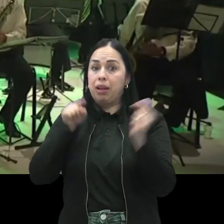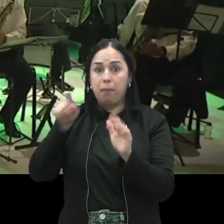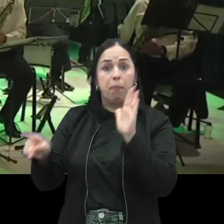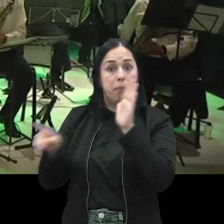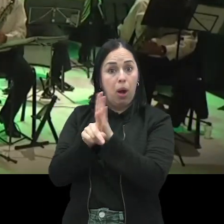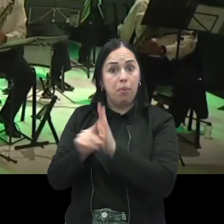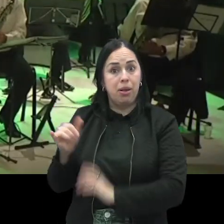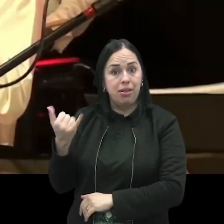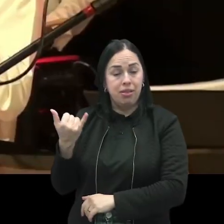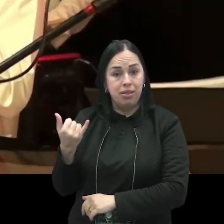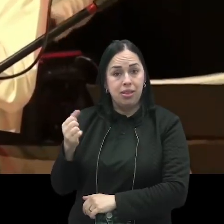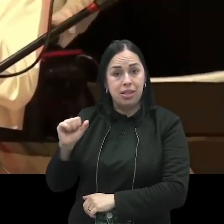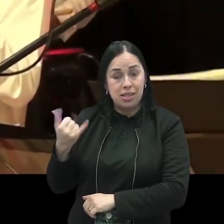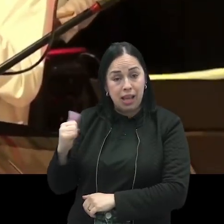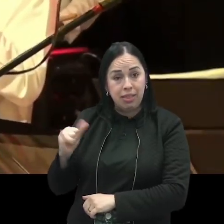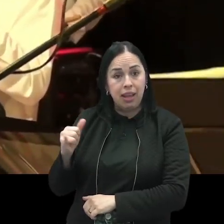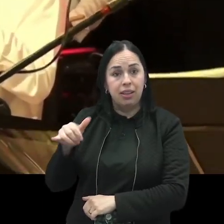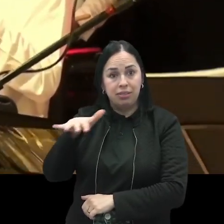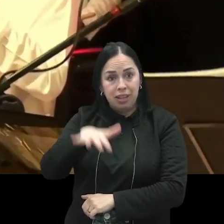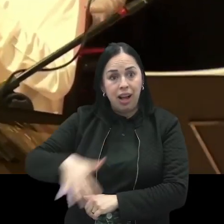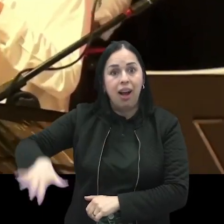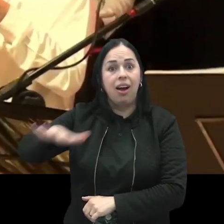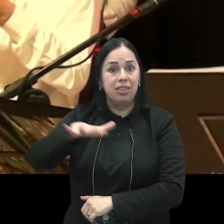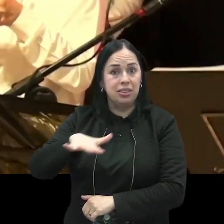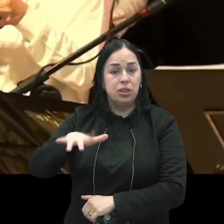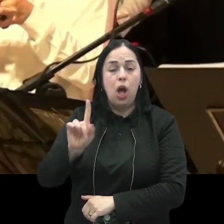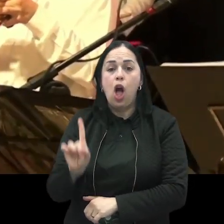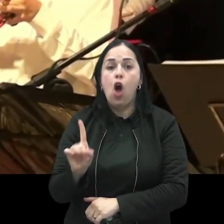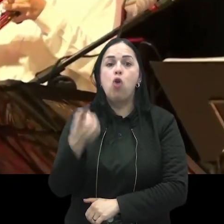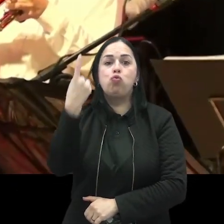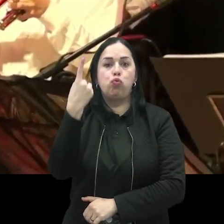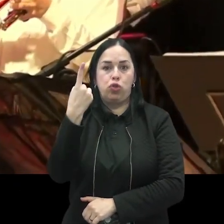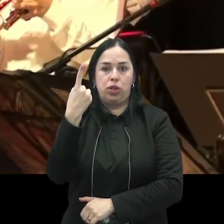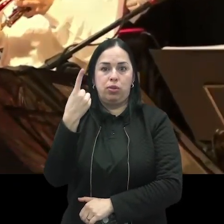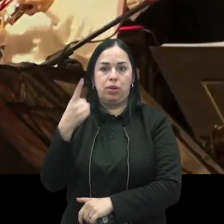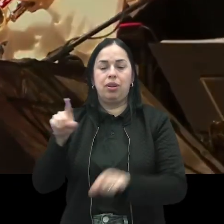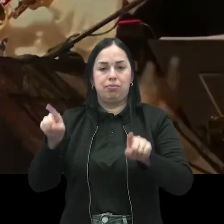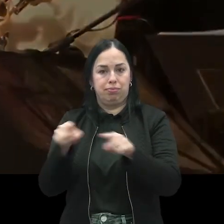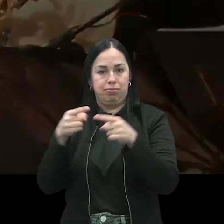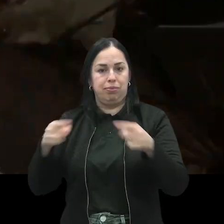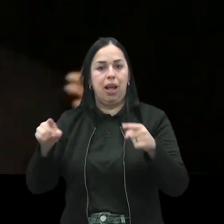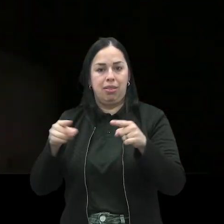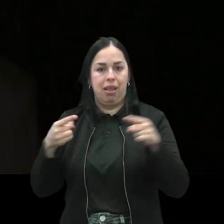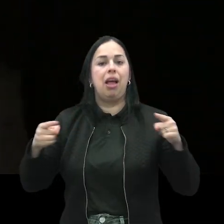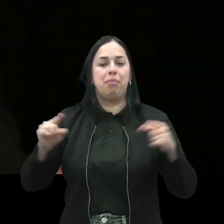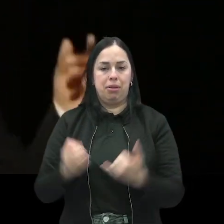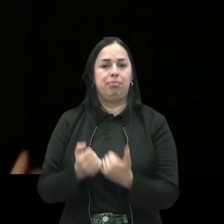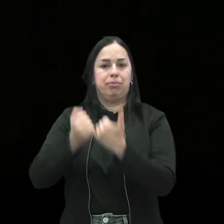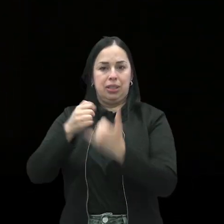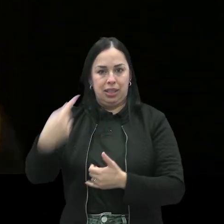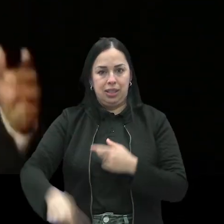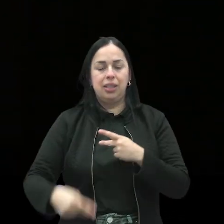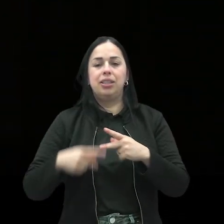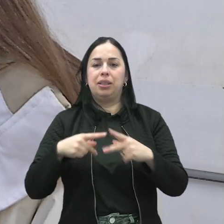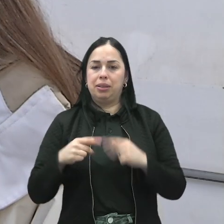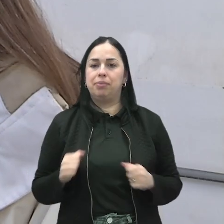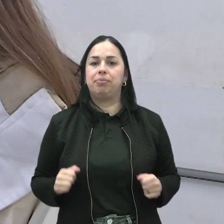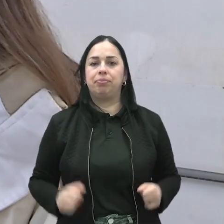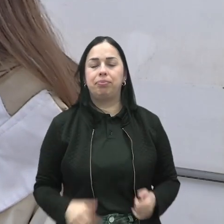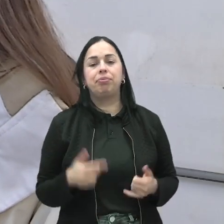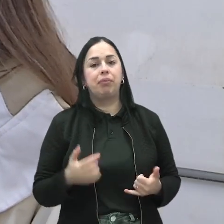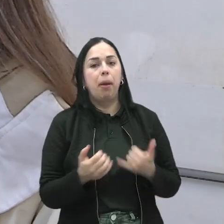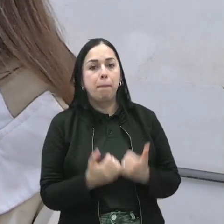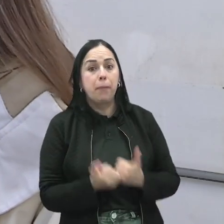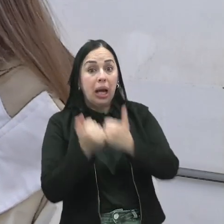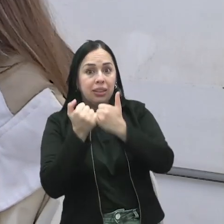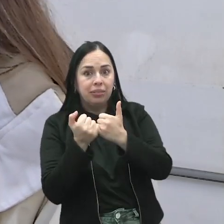de Santana, grupo musical da região norte, o único patrimônio imaterial joseense. O